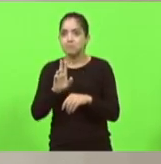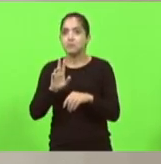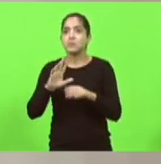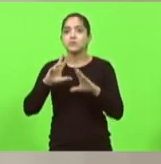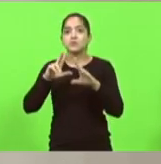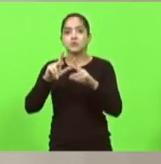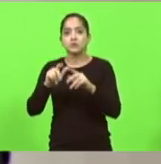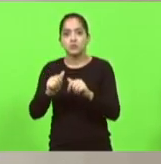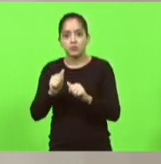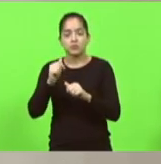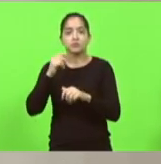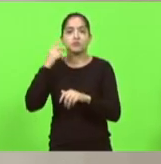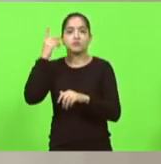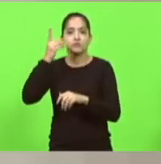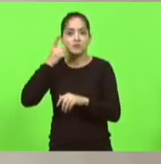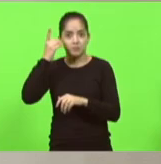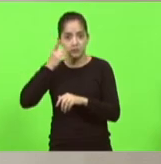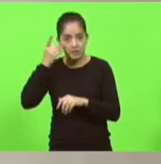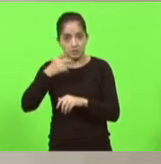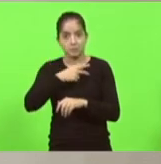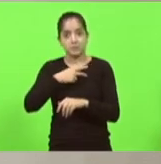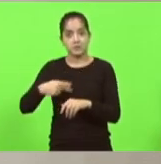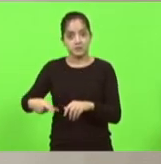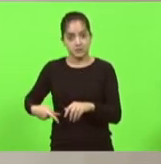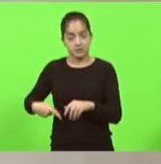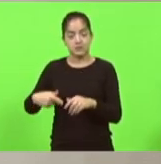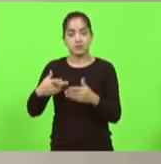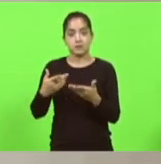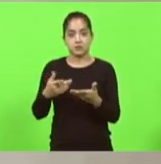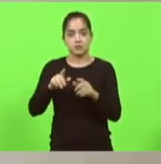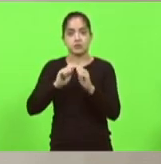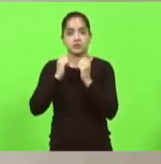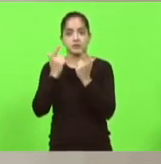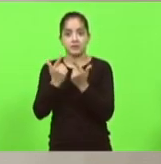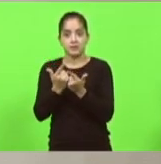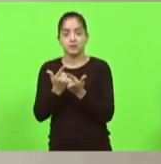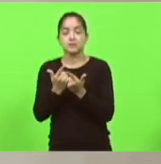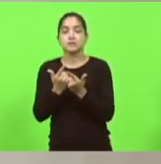demais parlamentares, em nome do presidente da Casa,